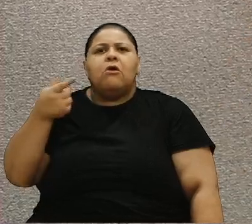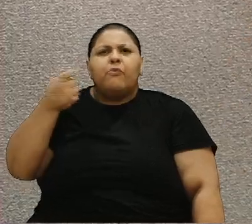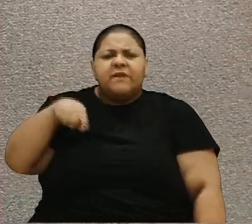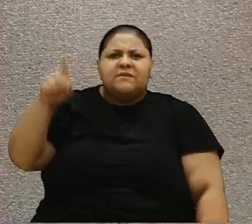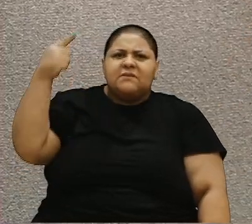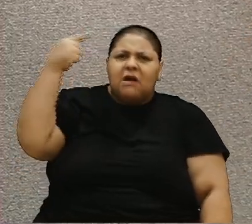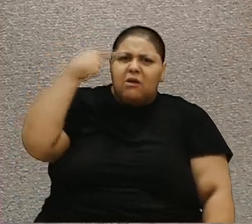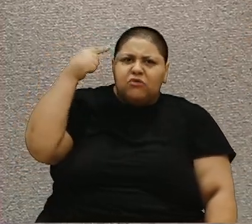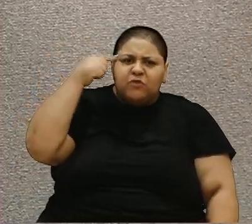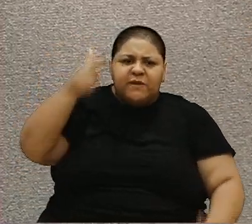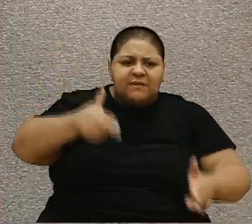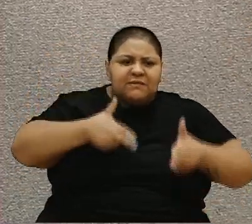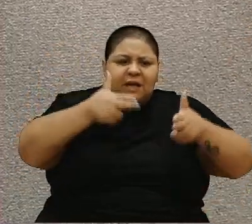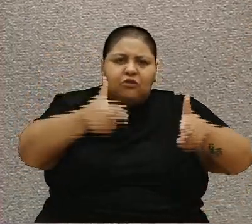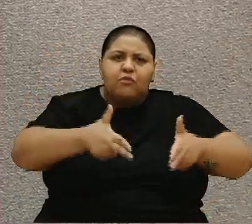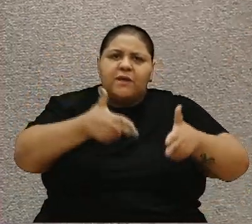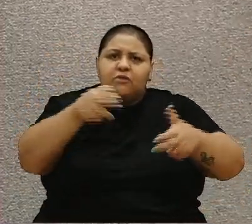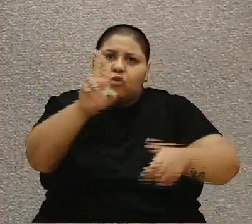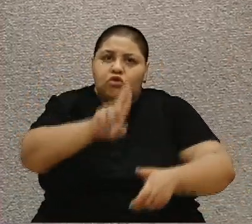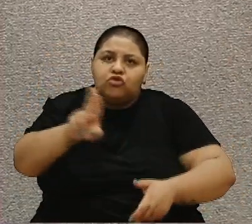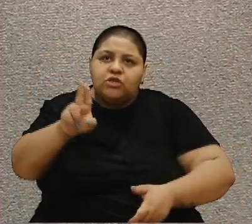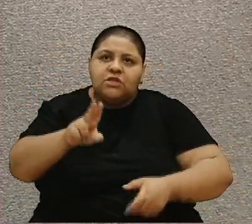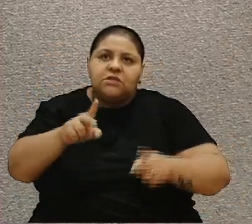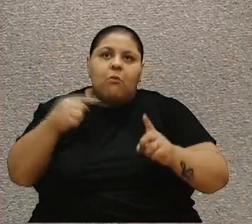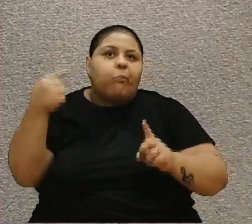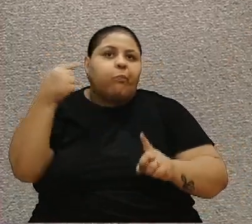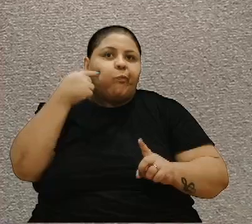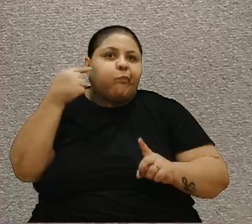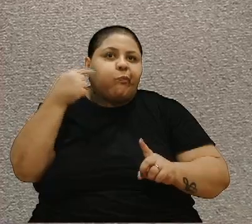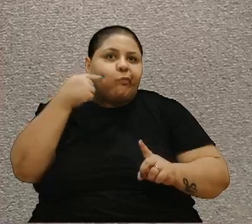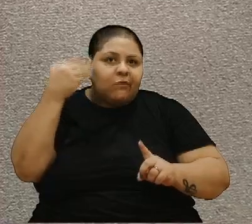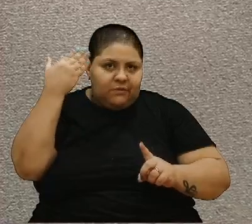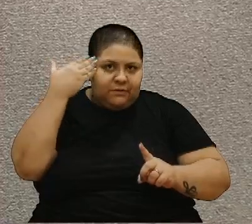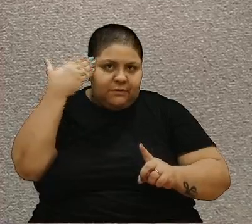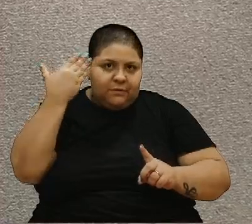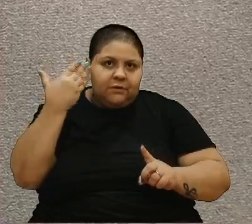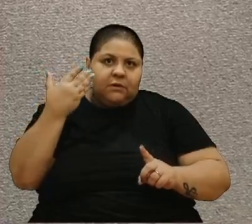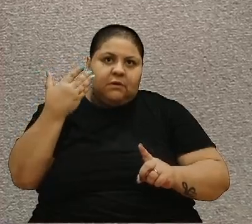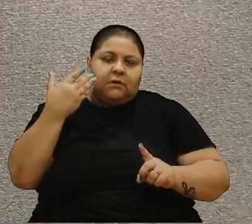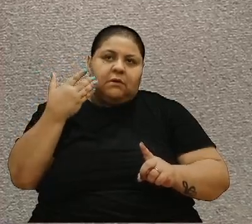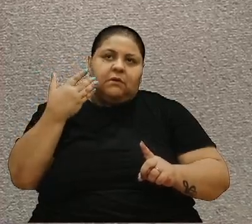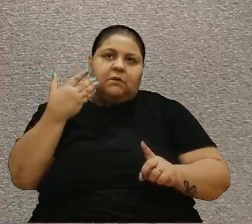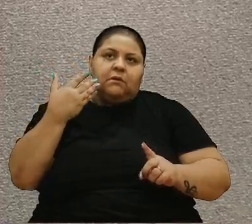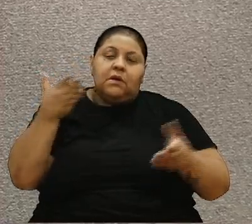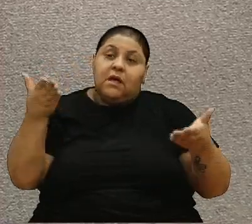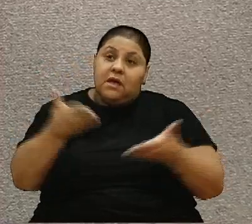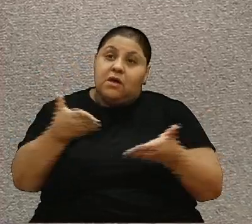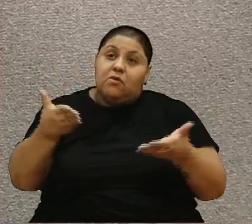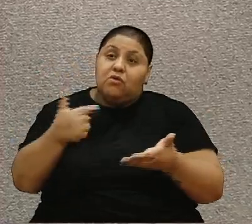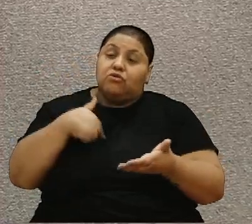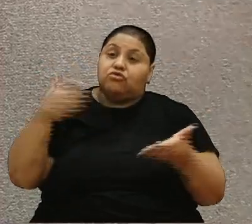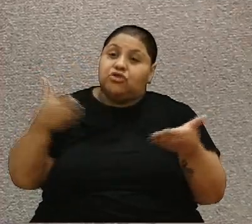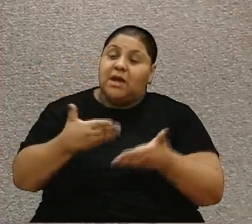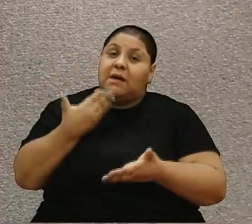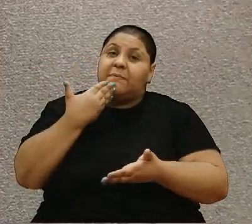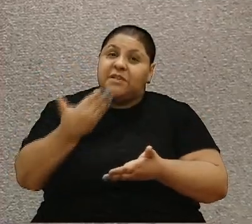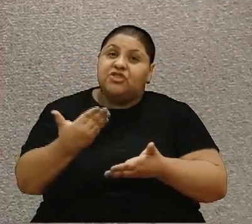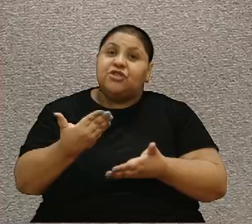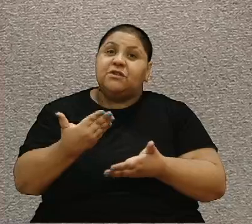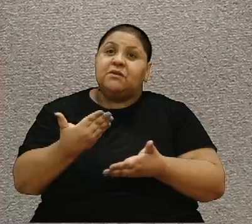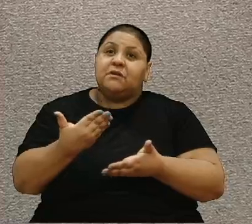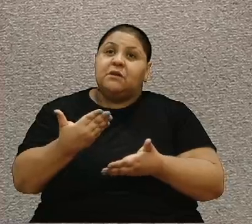está inserido no projeto de lei que eu coloquei aqui para essa casa, para a gente votar. Em momento oportuno, chegará em plenário para a